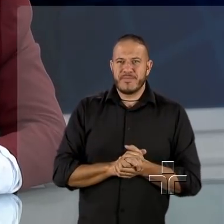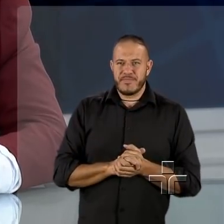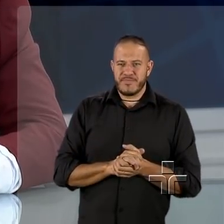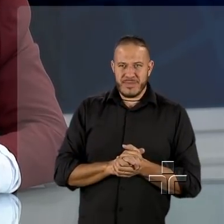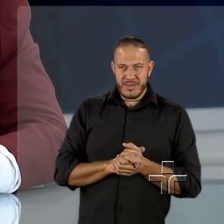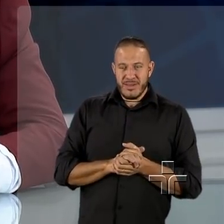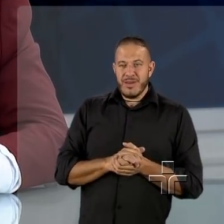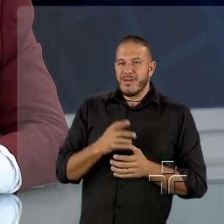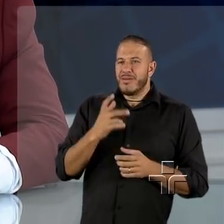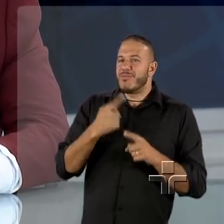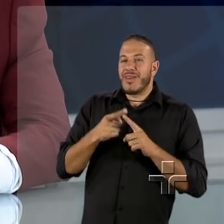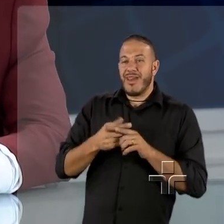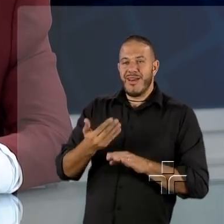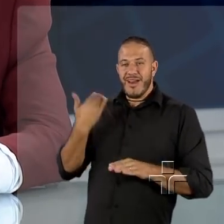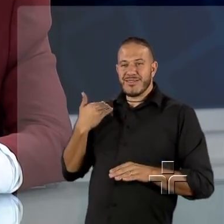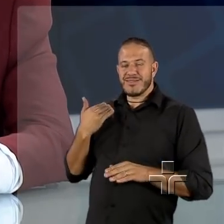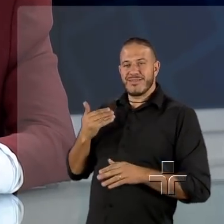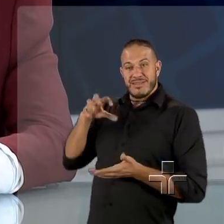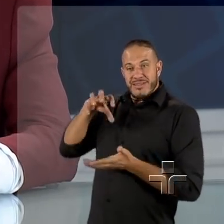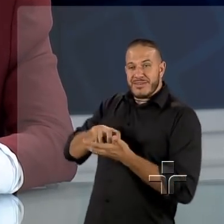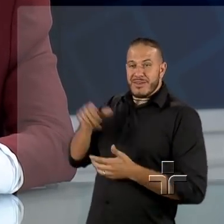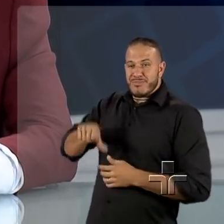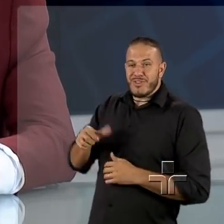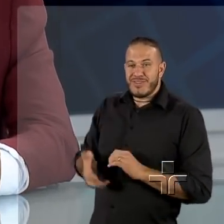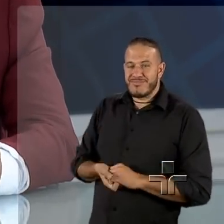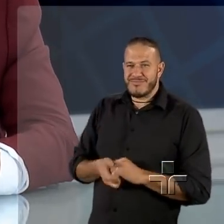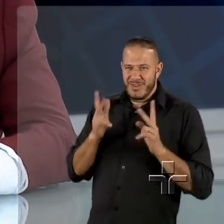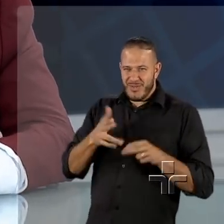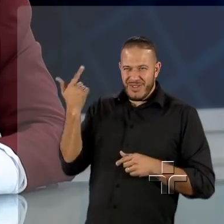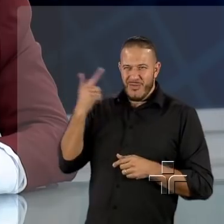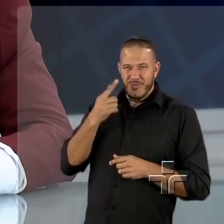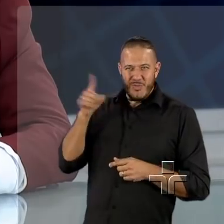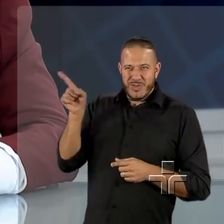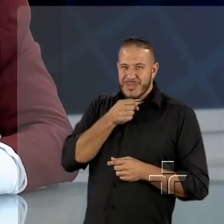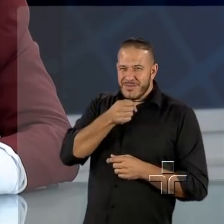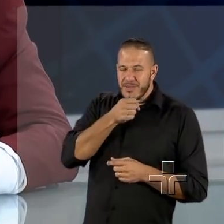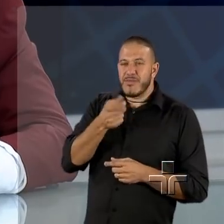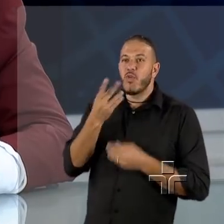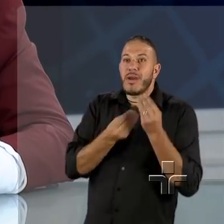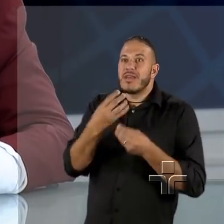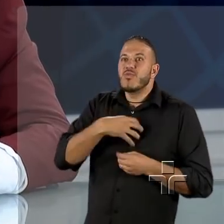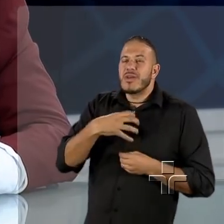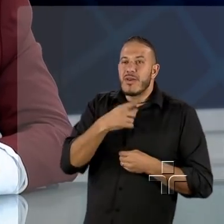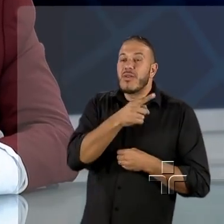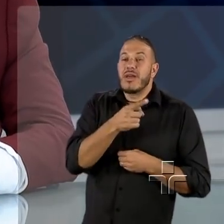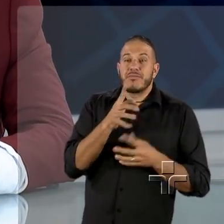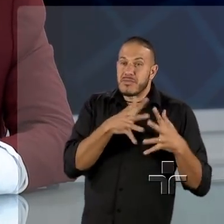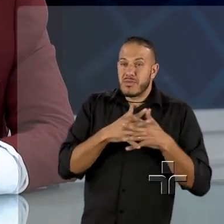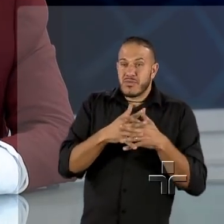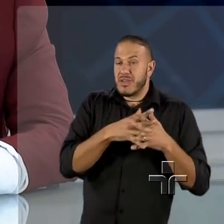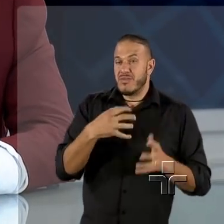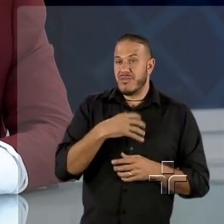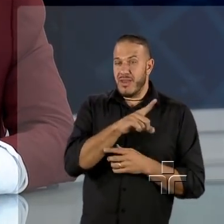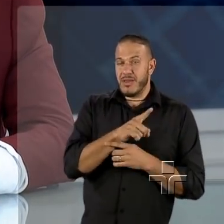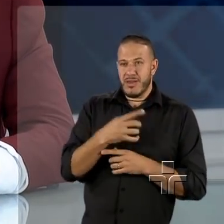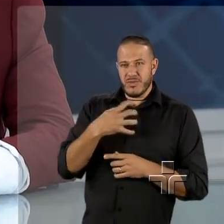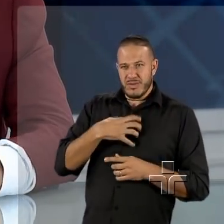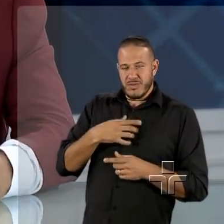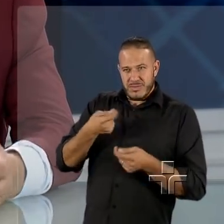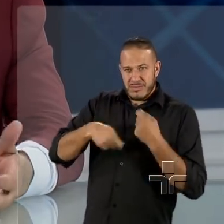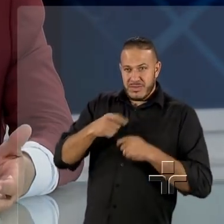muro na fronteira com o México. O sonho americano, enraizado na Declaração da Independência, se tornou o